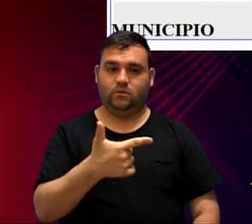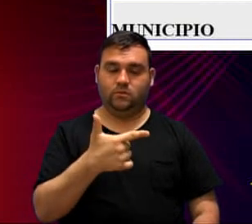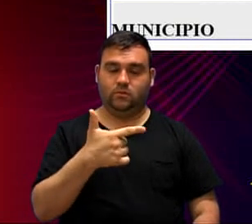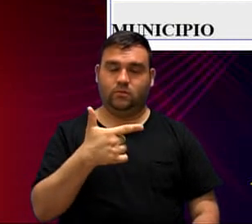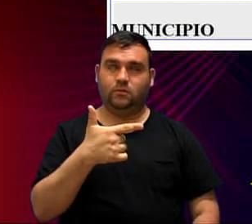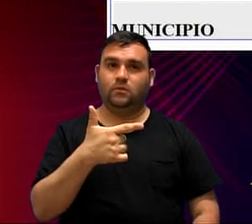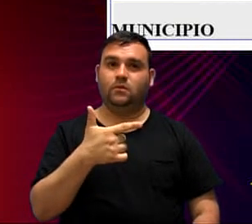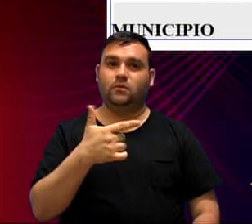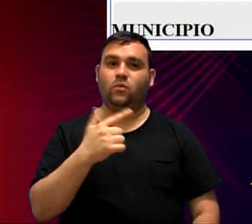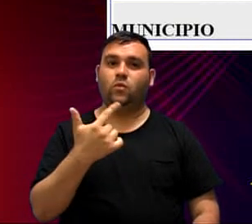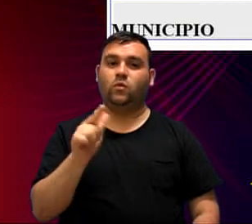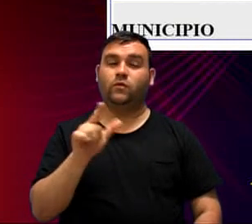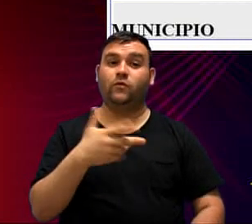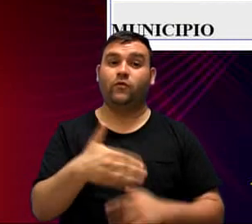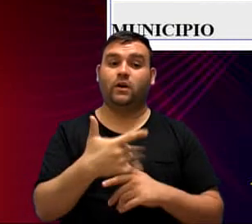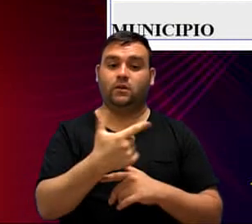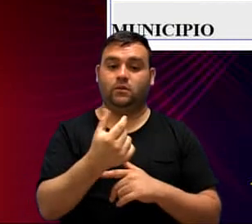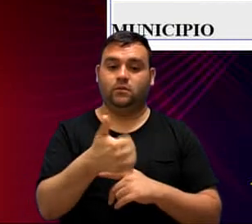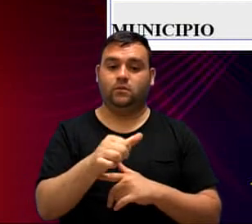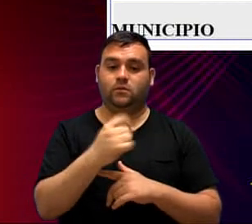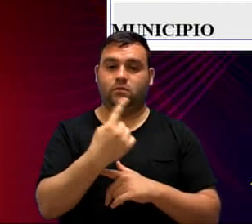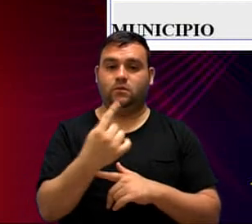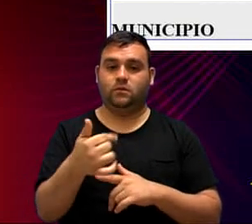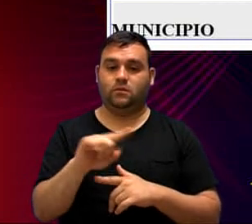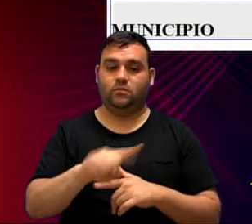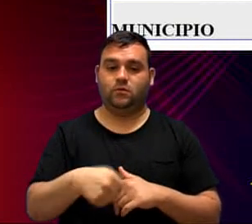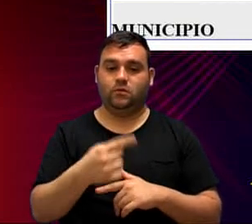R$ 98.072.062. Previsto em 2019,